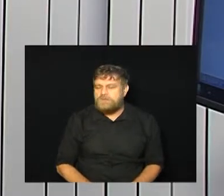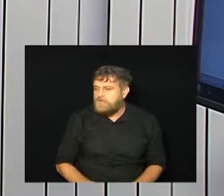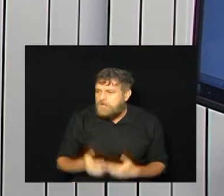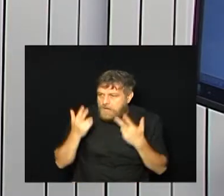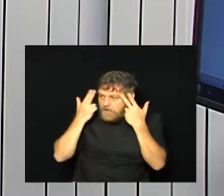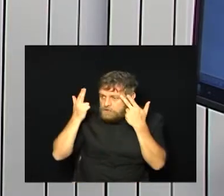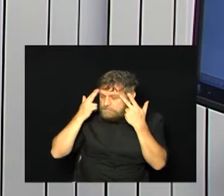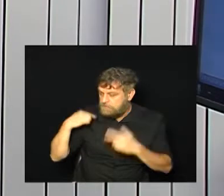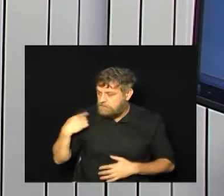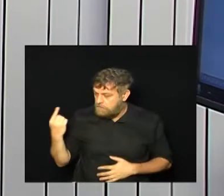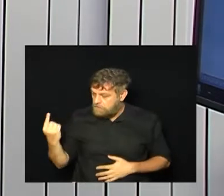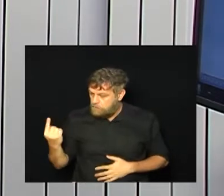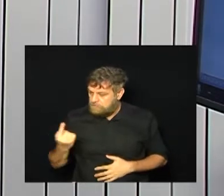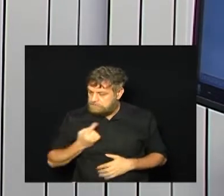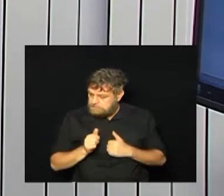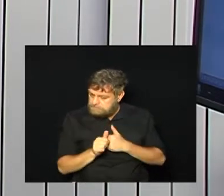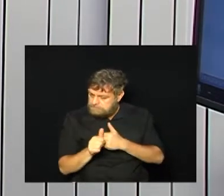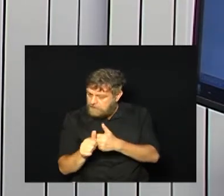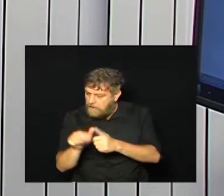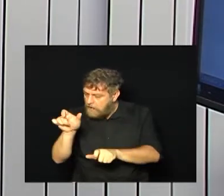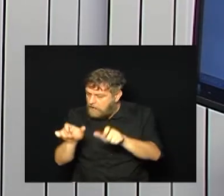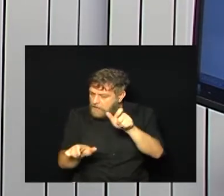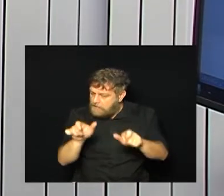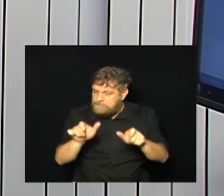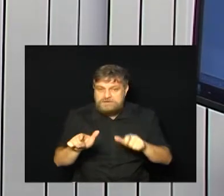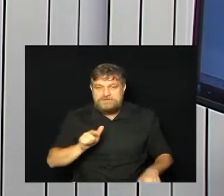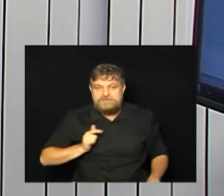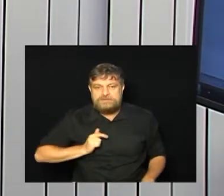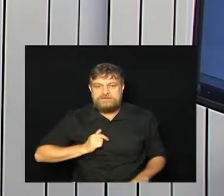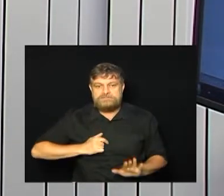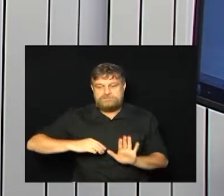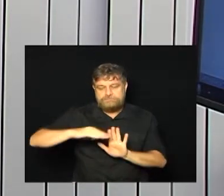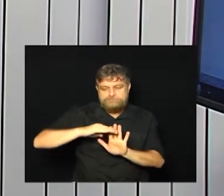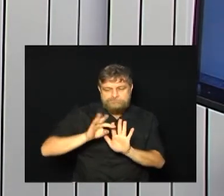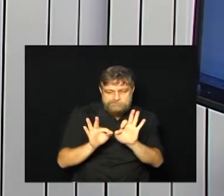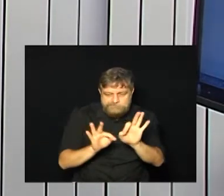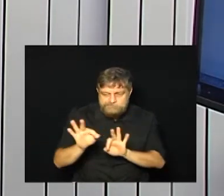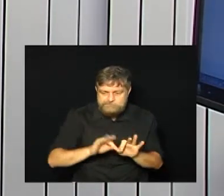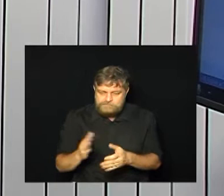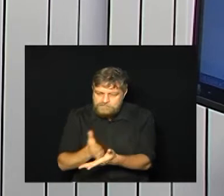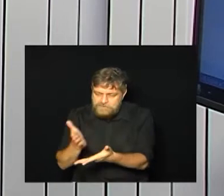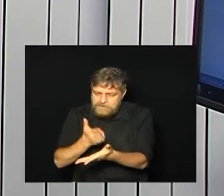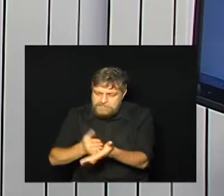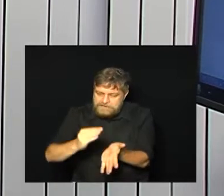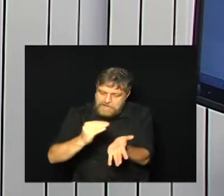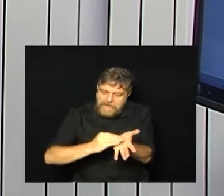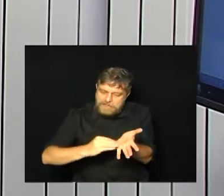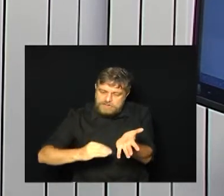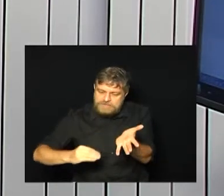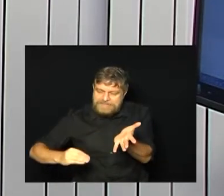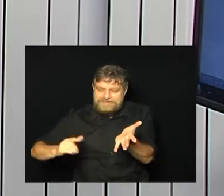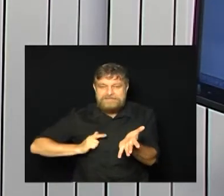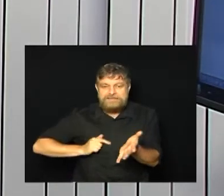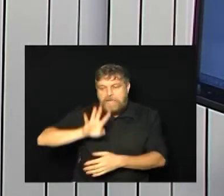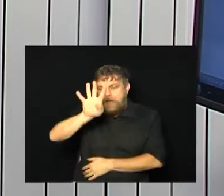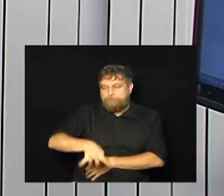nós acompanharmos as pessoas adquirindo os planners, agendas, começam a fazer aquelas